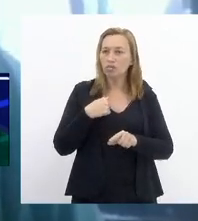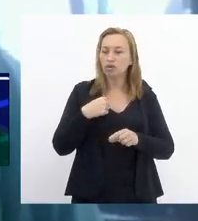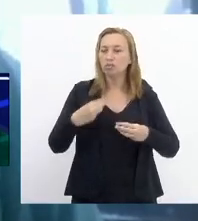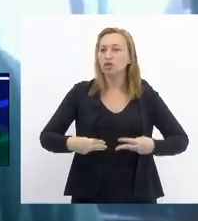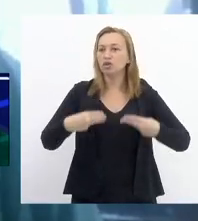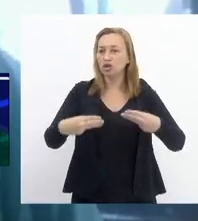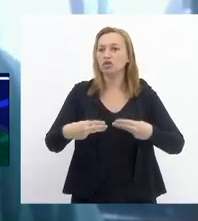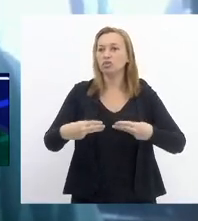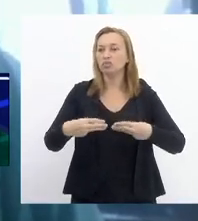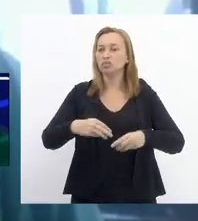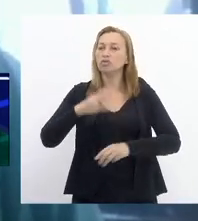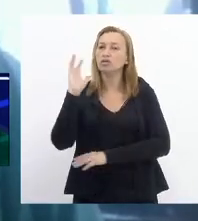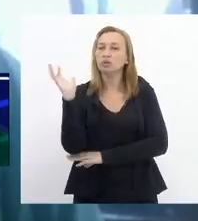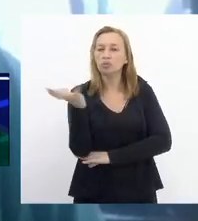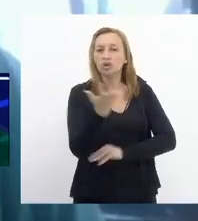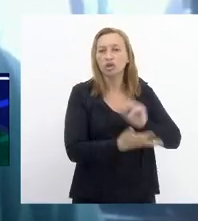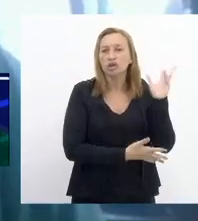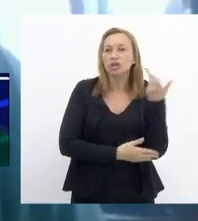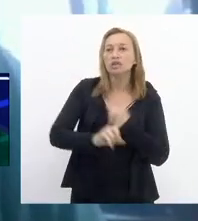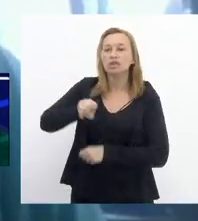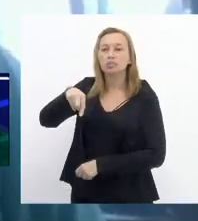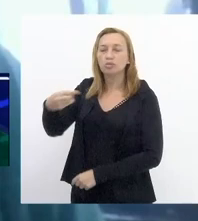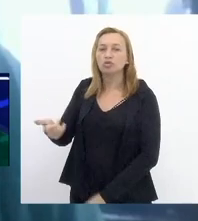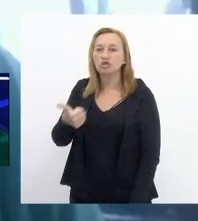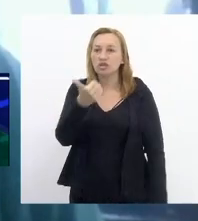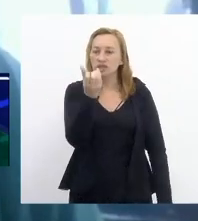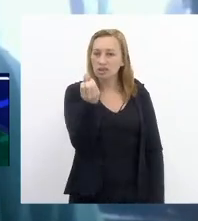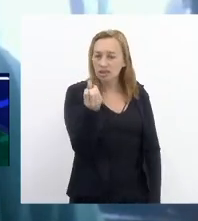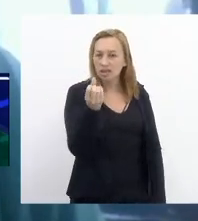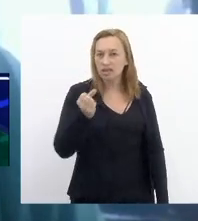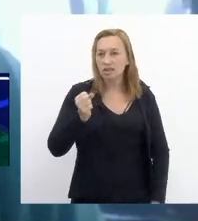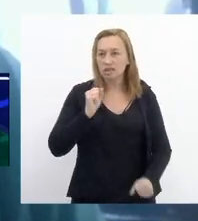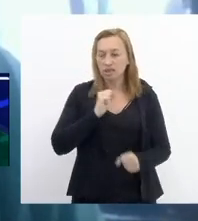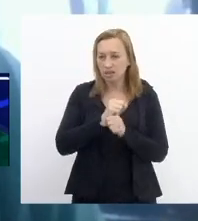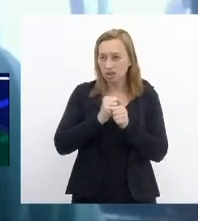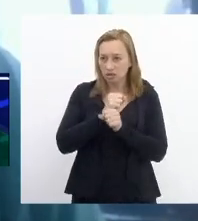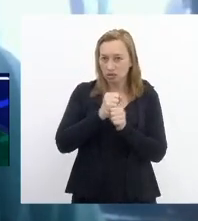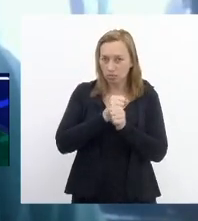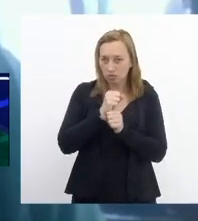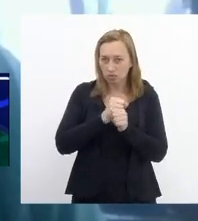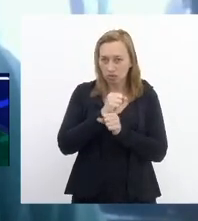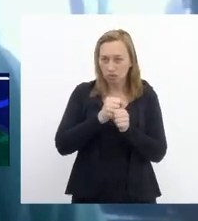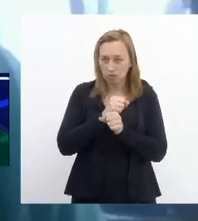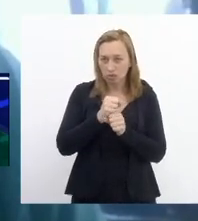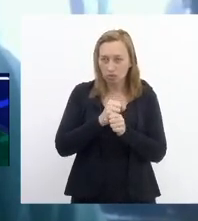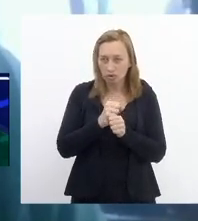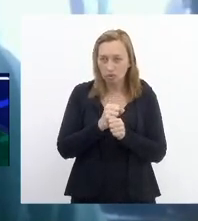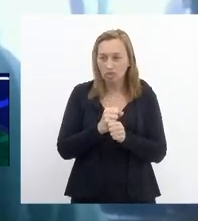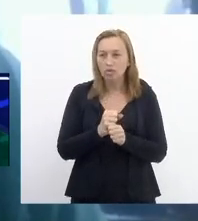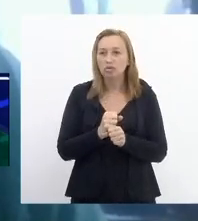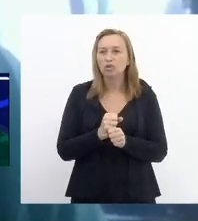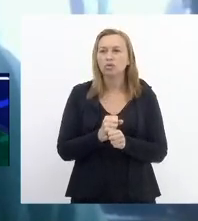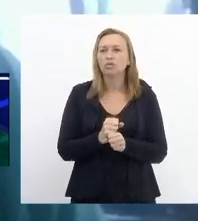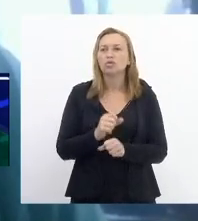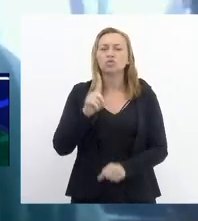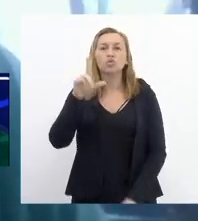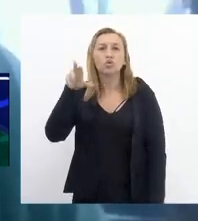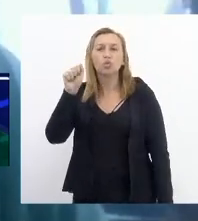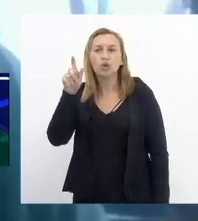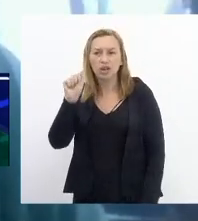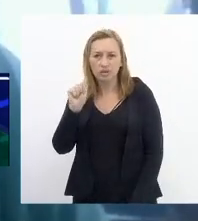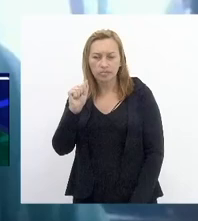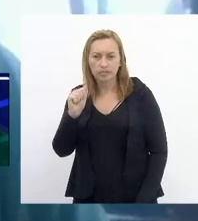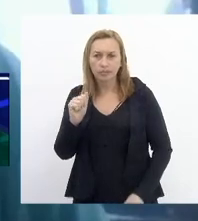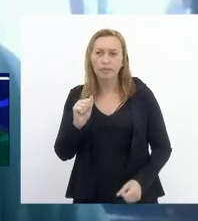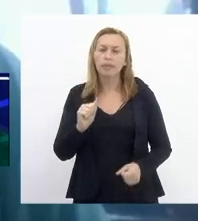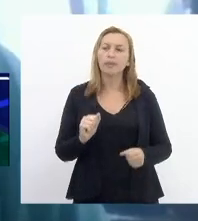Ambiente, depois de 16 anos de tramitação, o presidente Lula sancionou a Lei